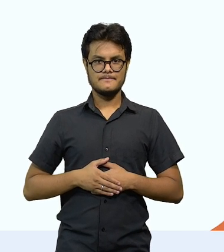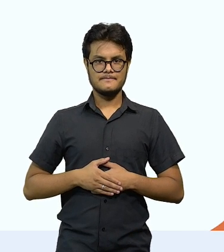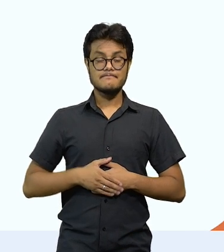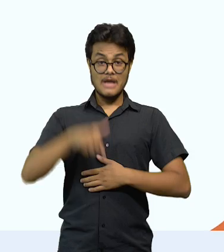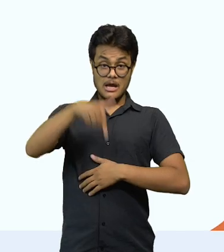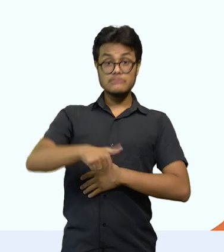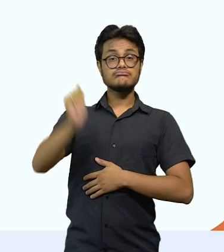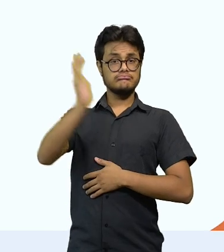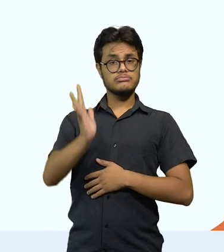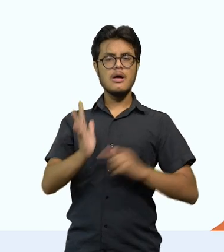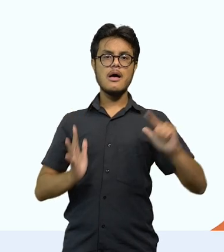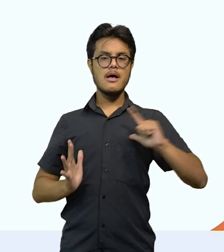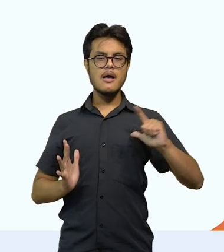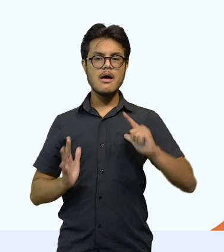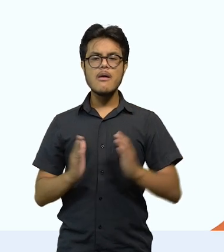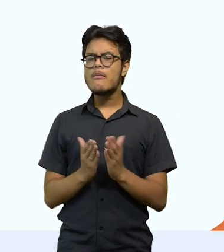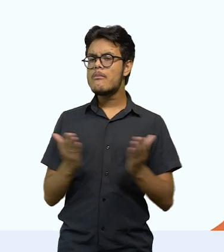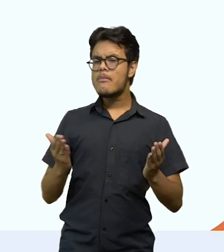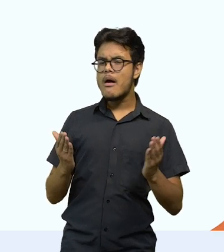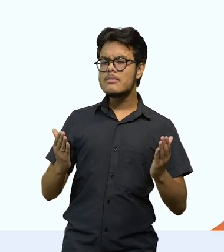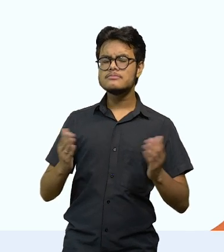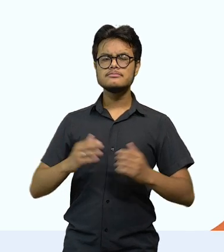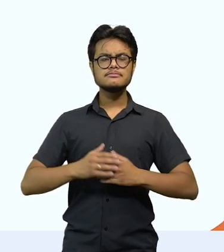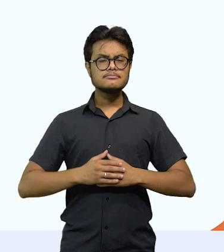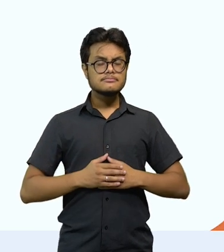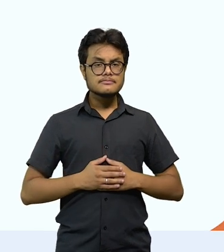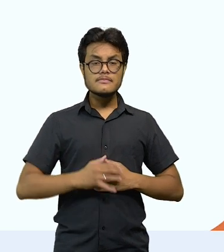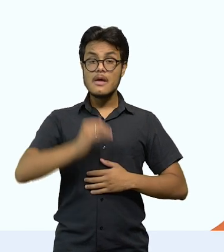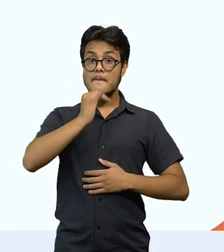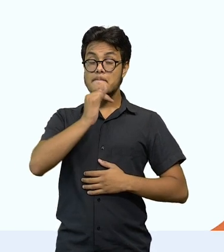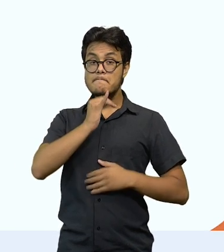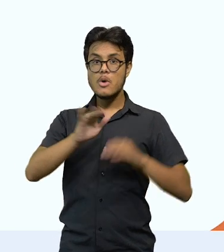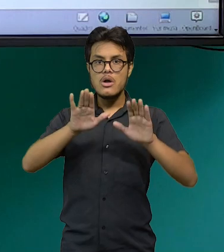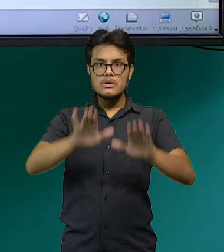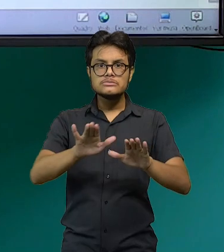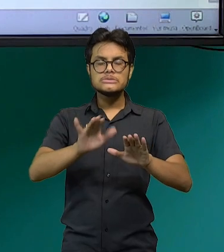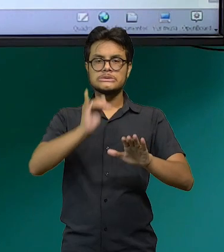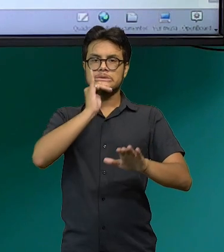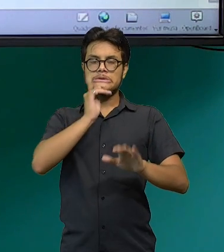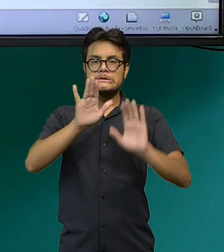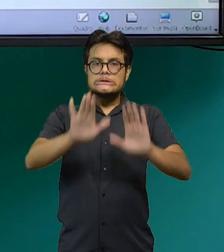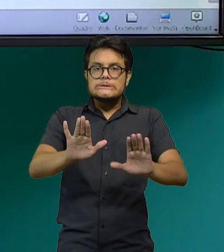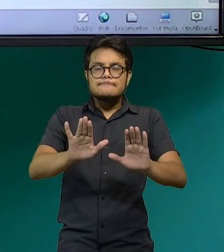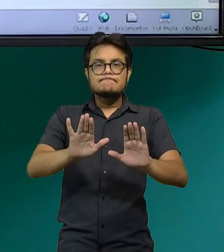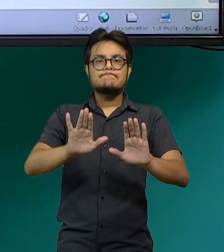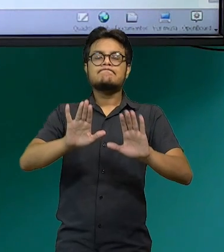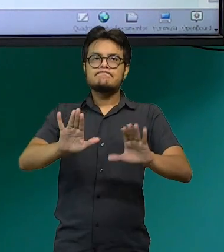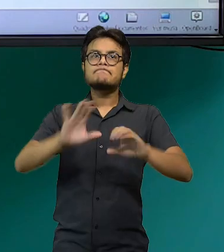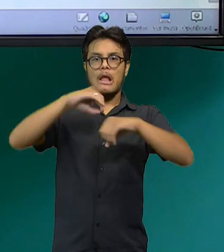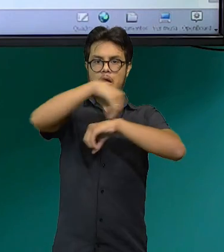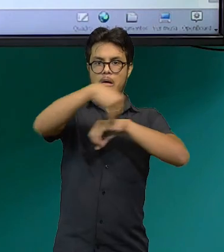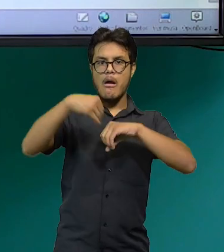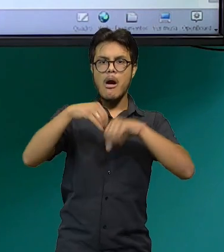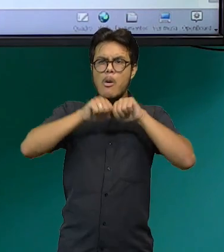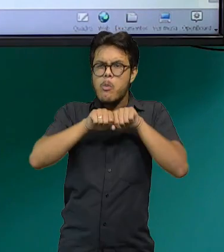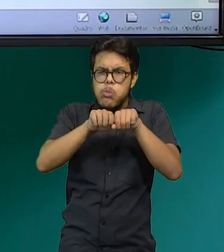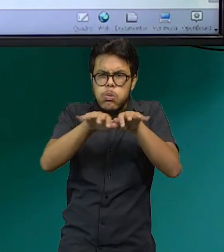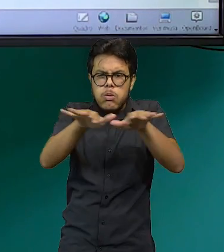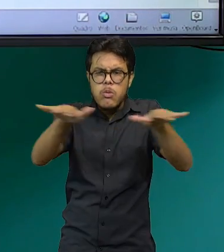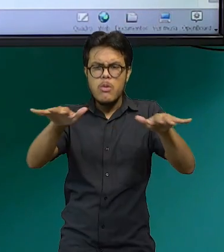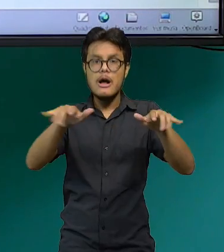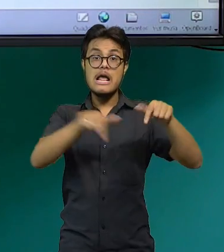por exemplo, são geradores de energia nuclear. A gente consegue produzir energia nuclear em